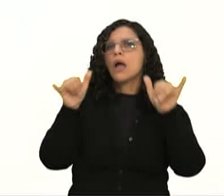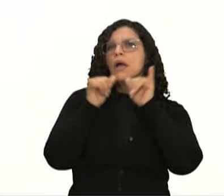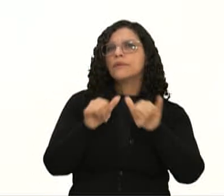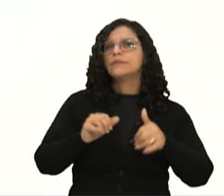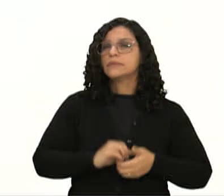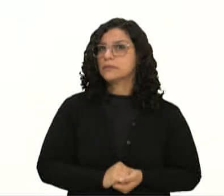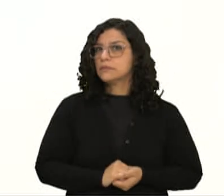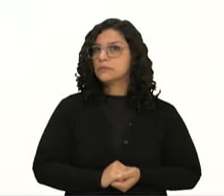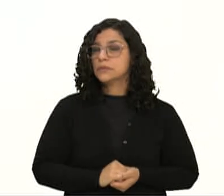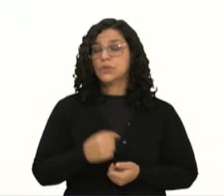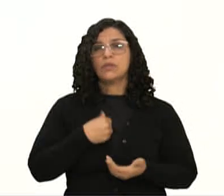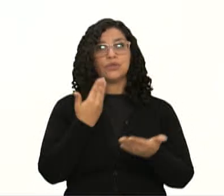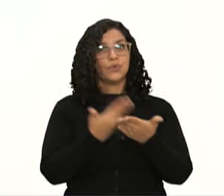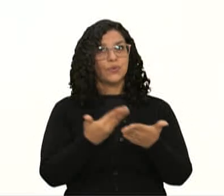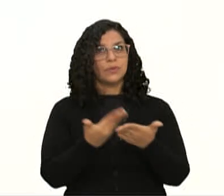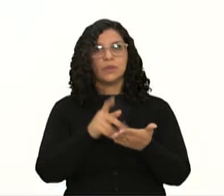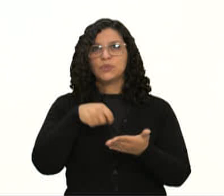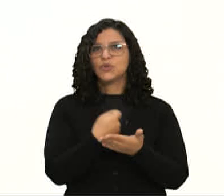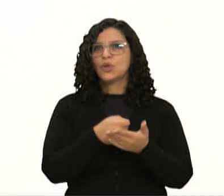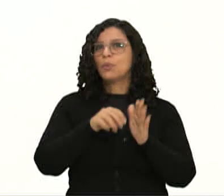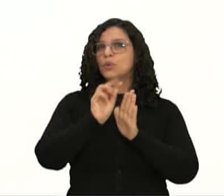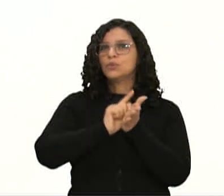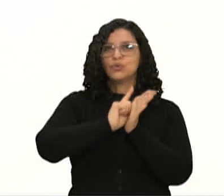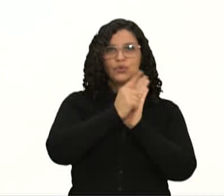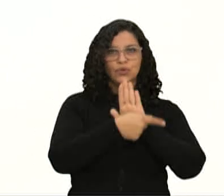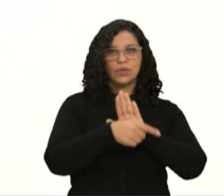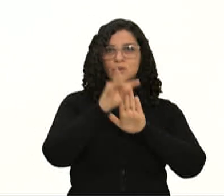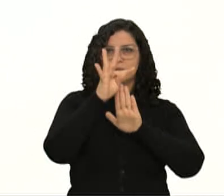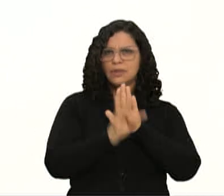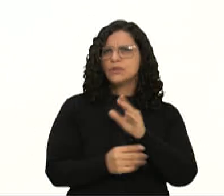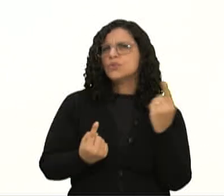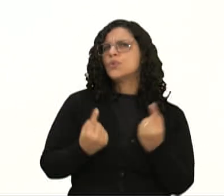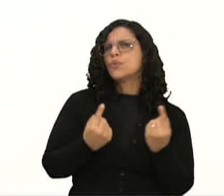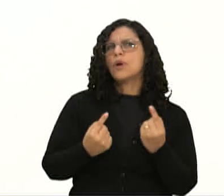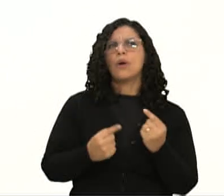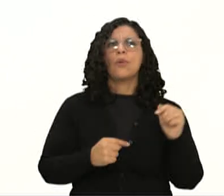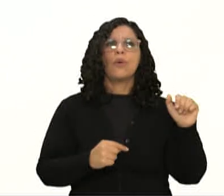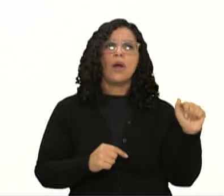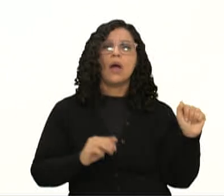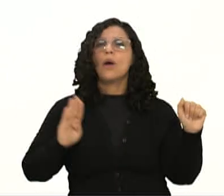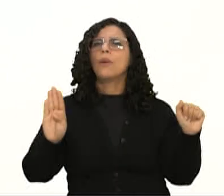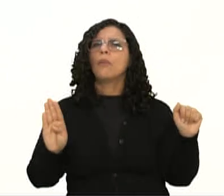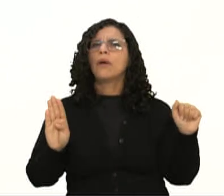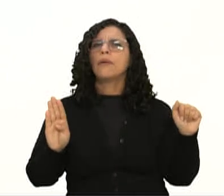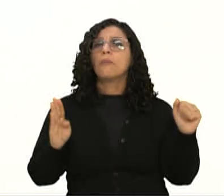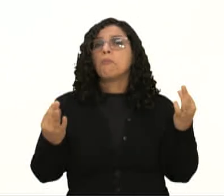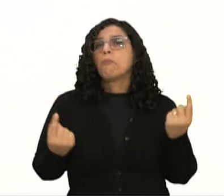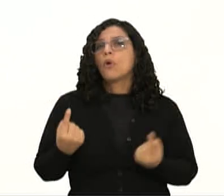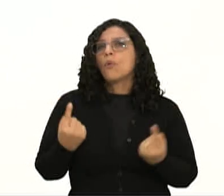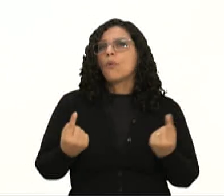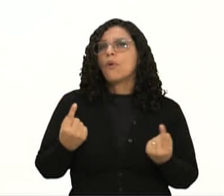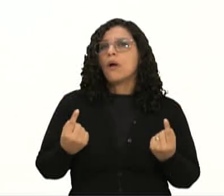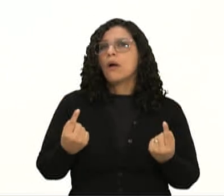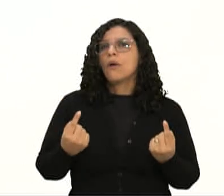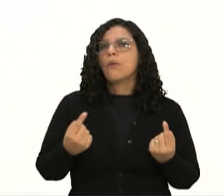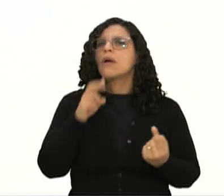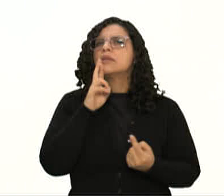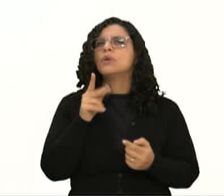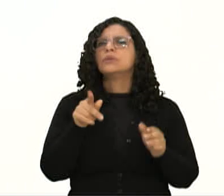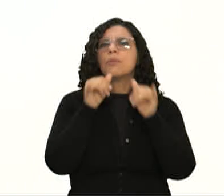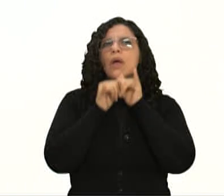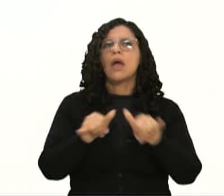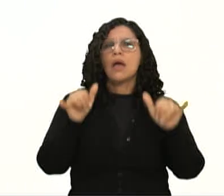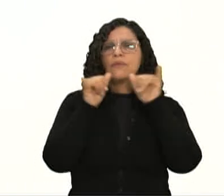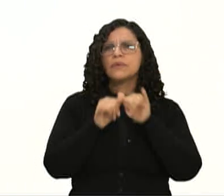campaign? Nós acabamos de estudar esse gênero textual. Qual dos dois? Letter A... Qual deles é um poster campeão?